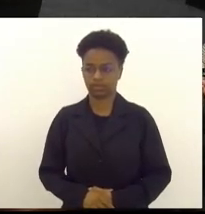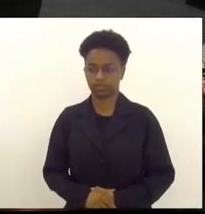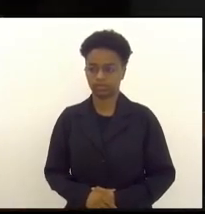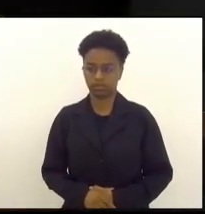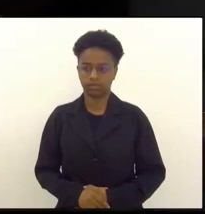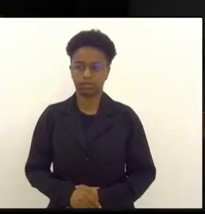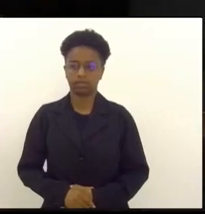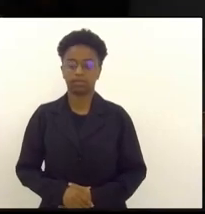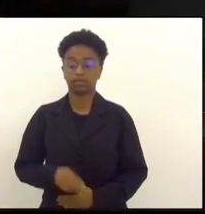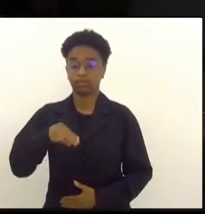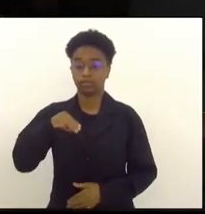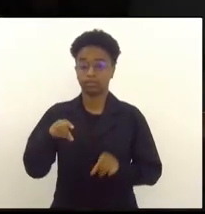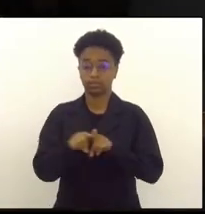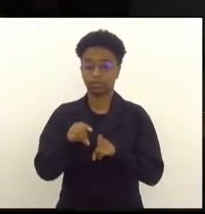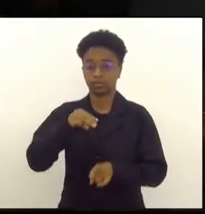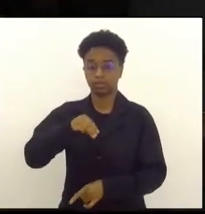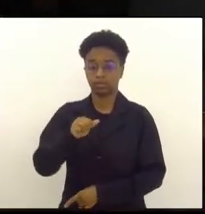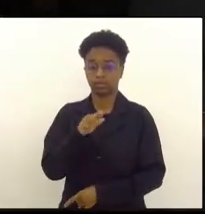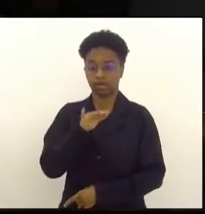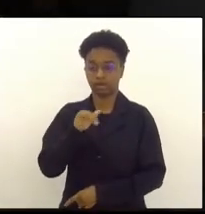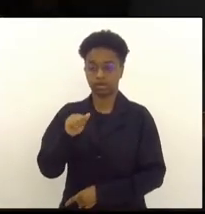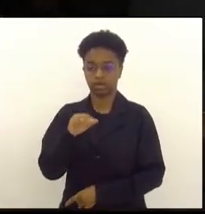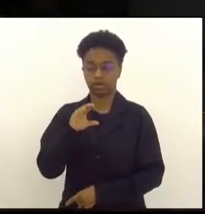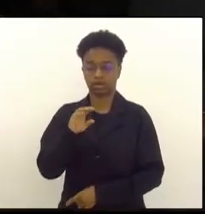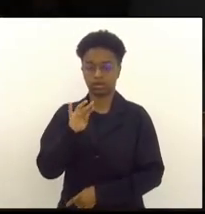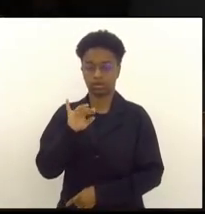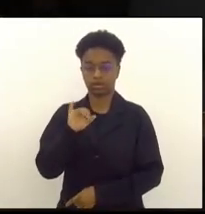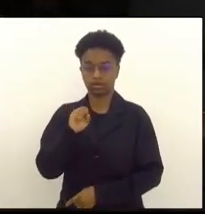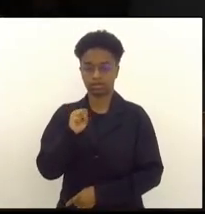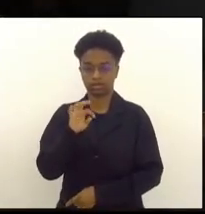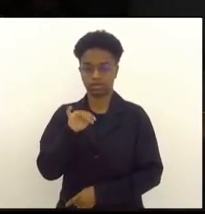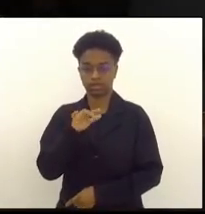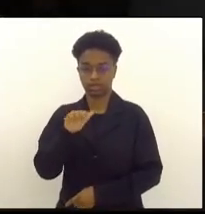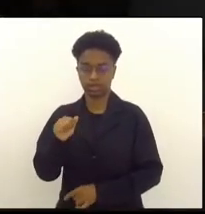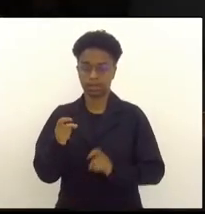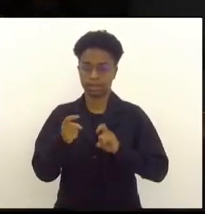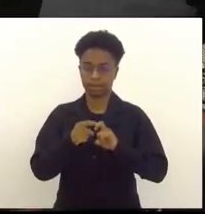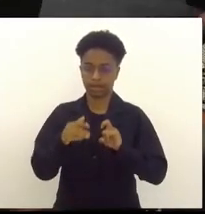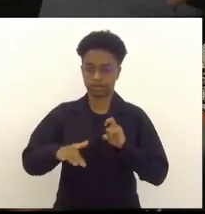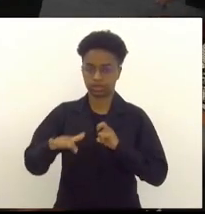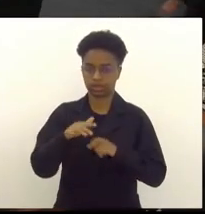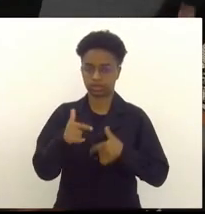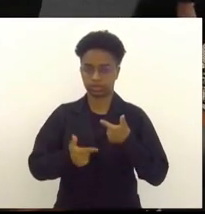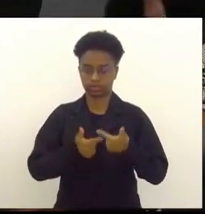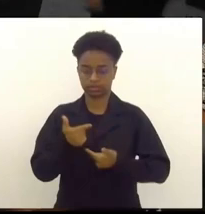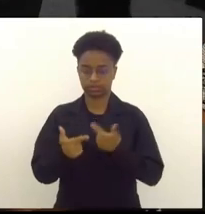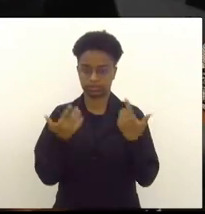Doutora Maria Cristina Rodrigues Menezes, médica do trabalho.